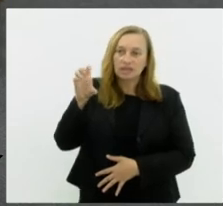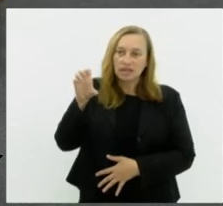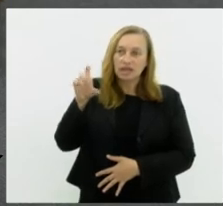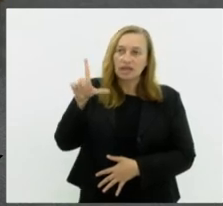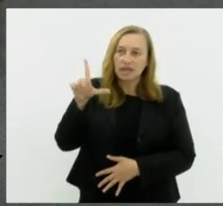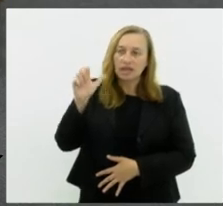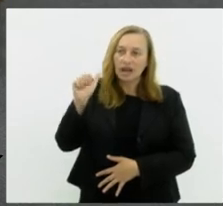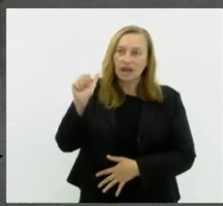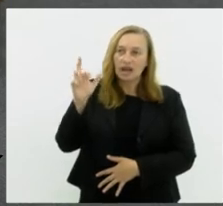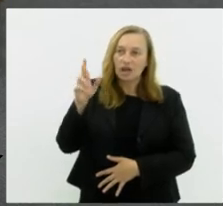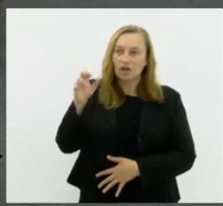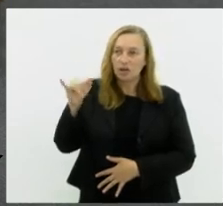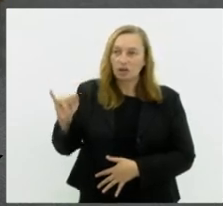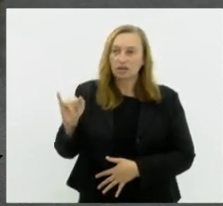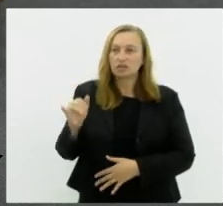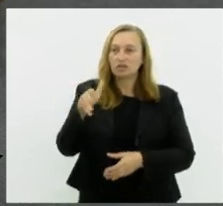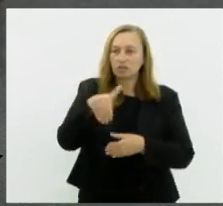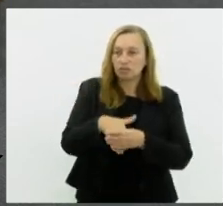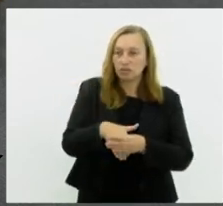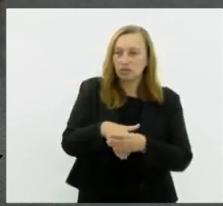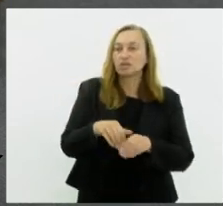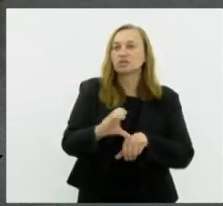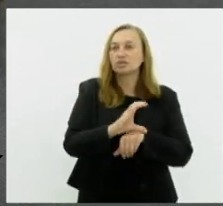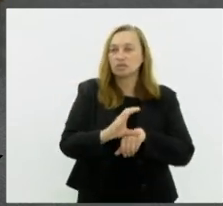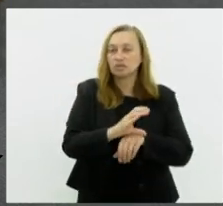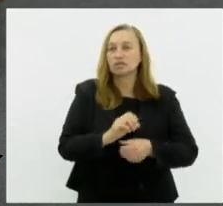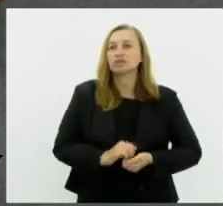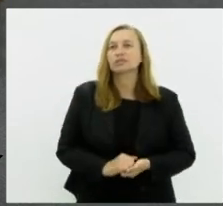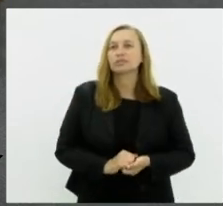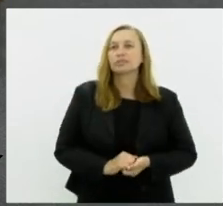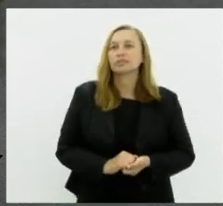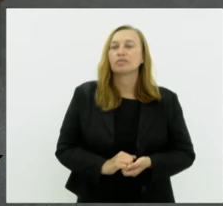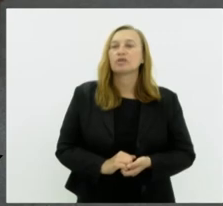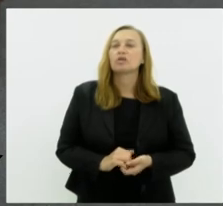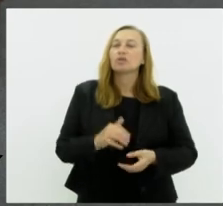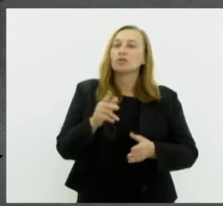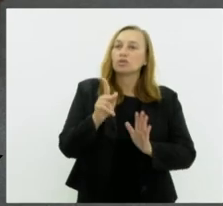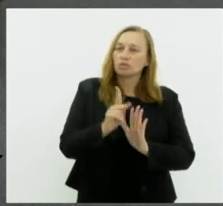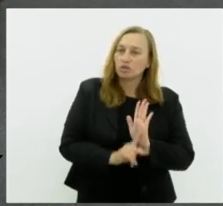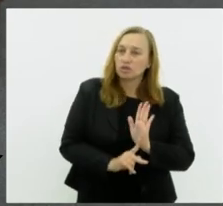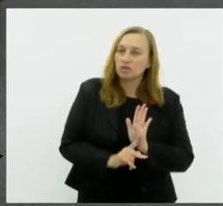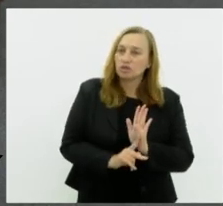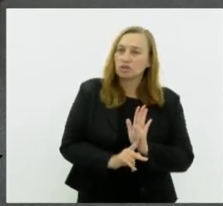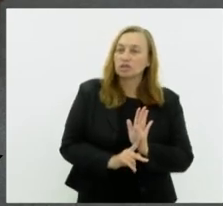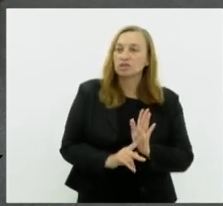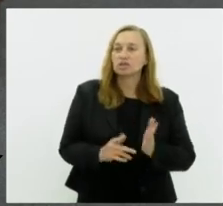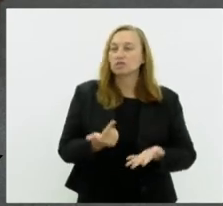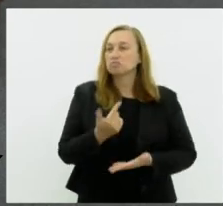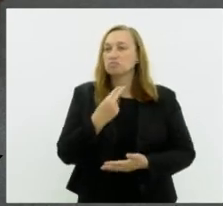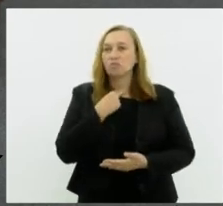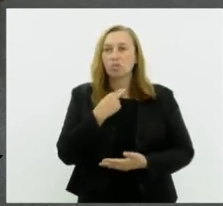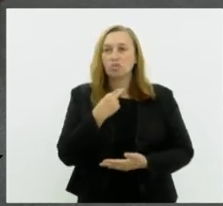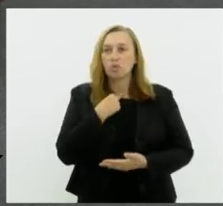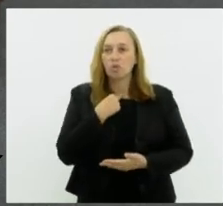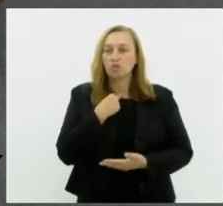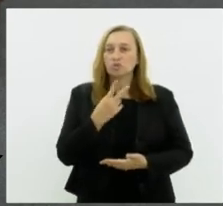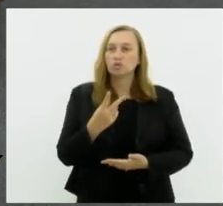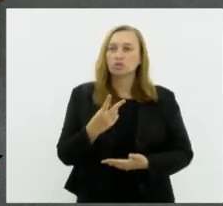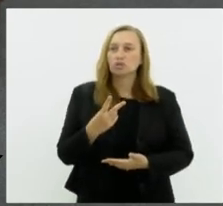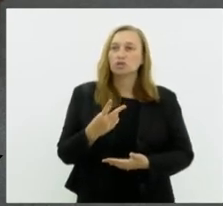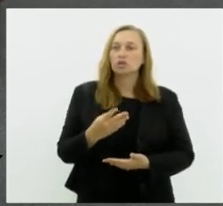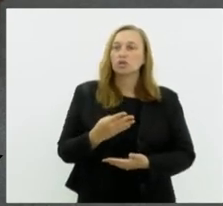da matéria, e deu o voto pela constitucionalidade. O projeto consiste na tese de que não pode o órgão